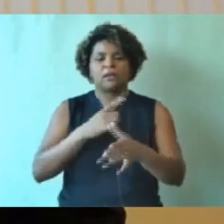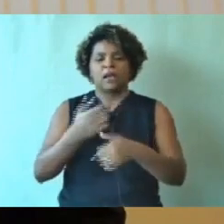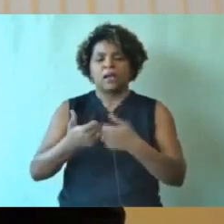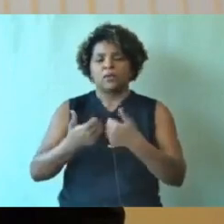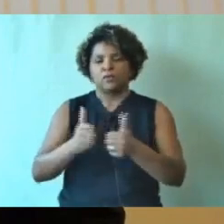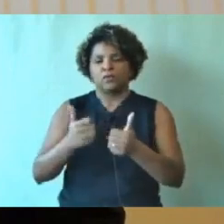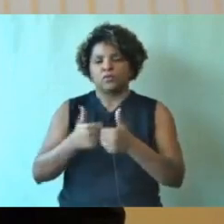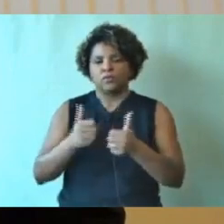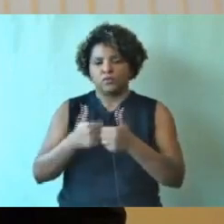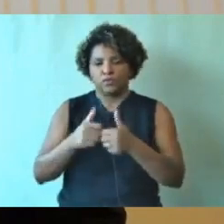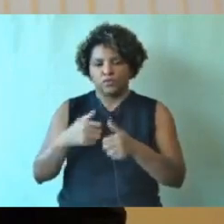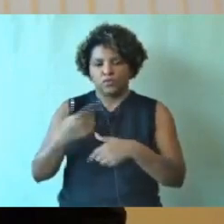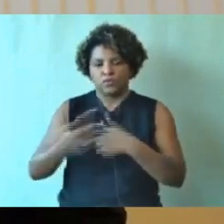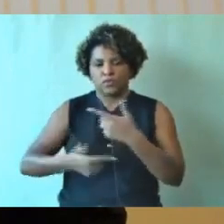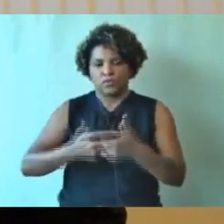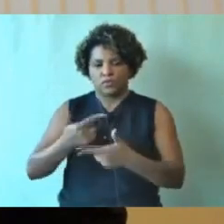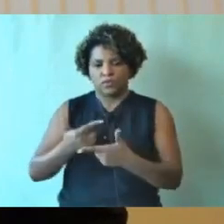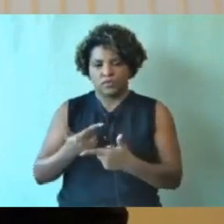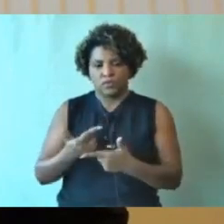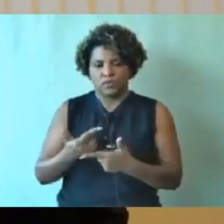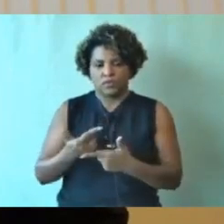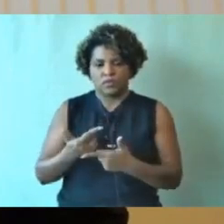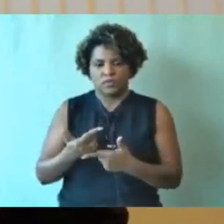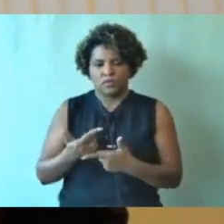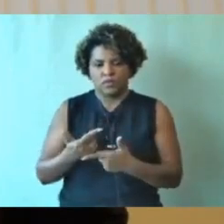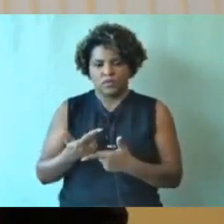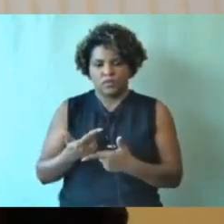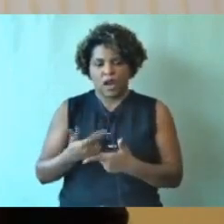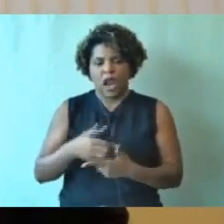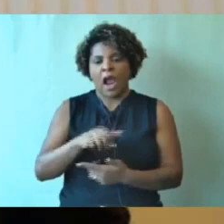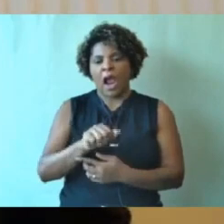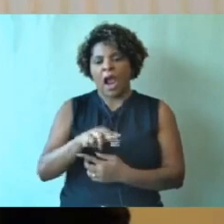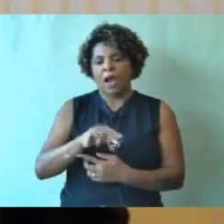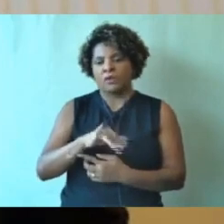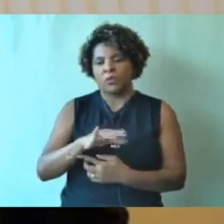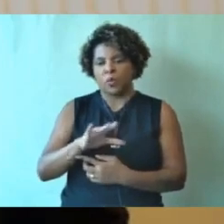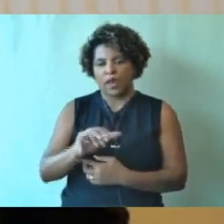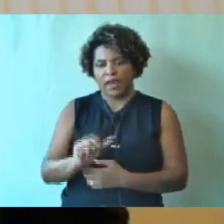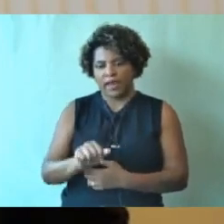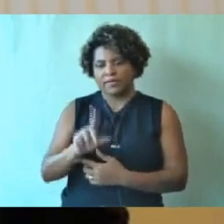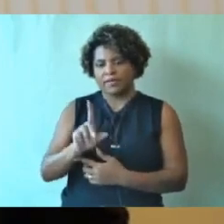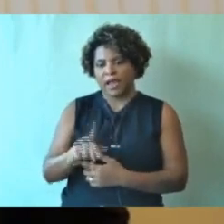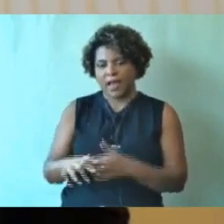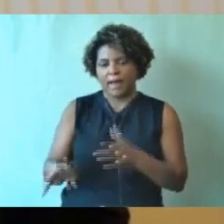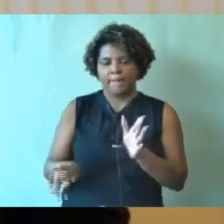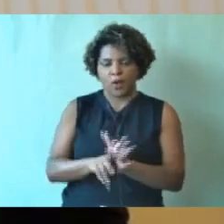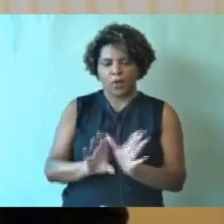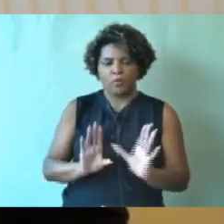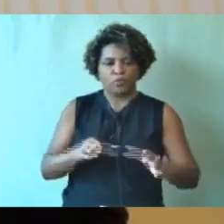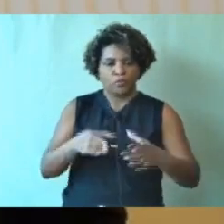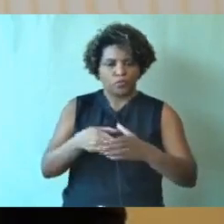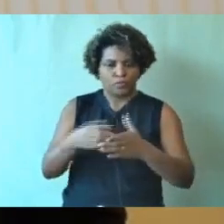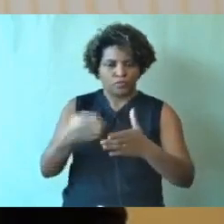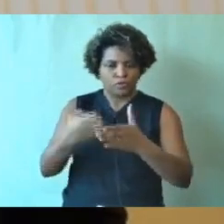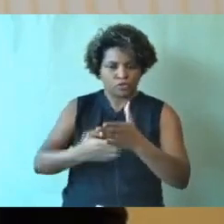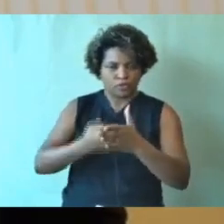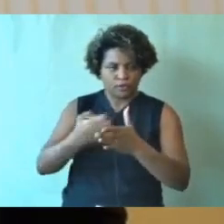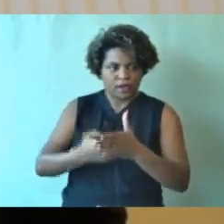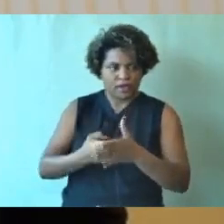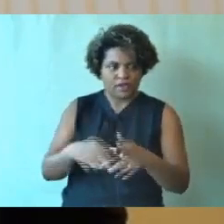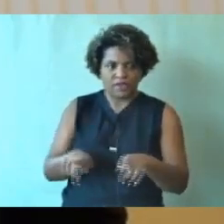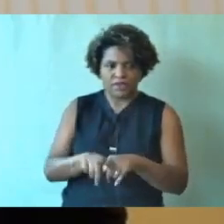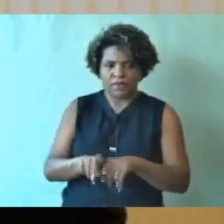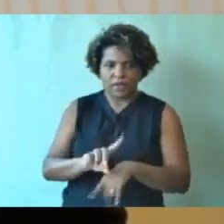para alteração do controle societário da concessionária. Também não ocorreu, porque nós